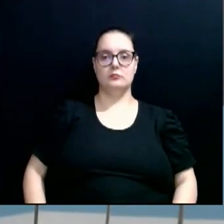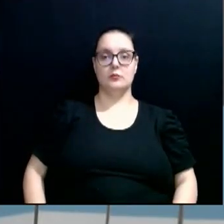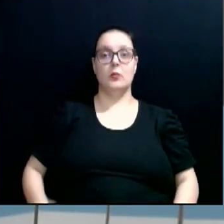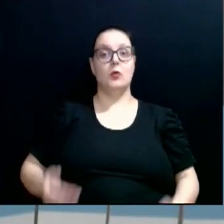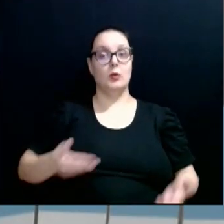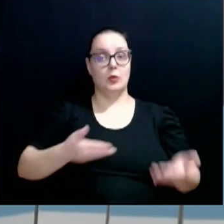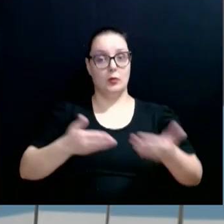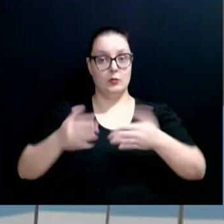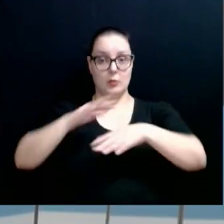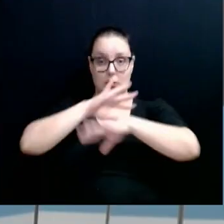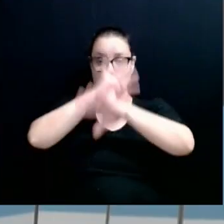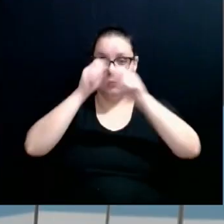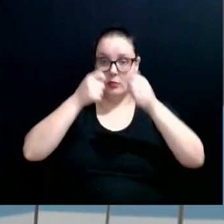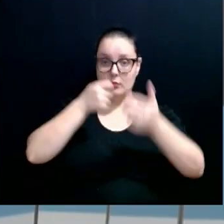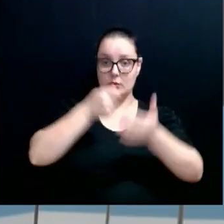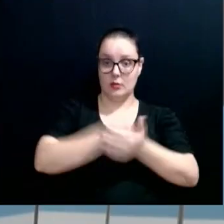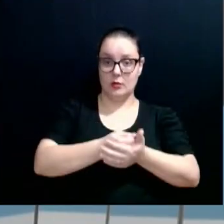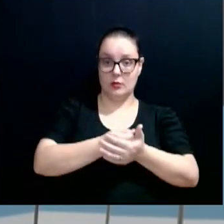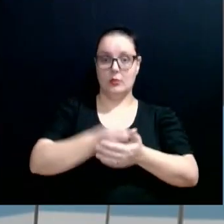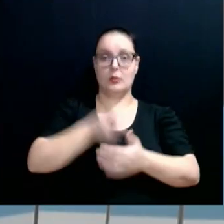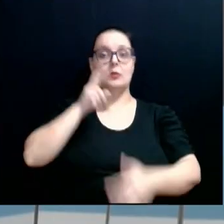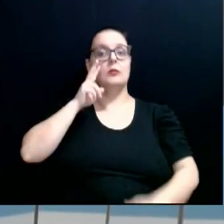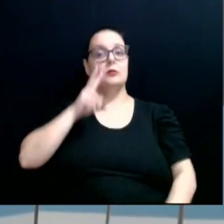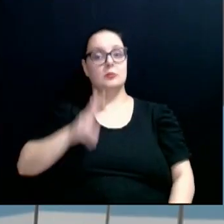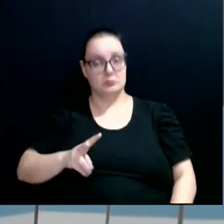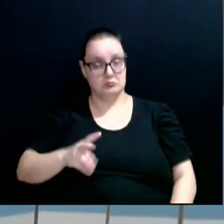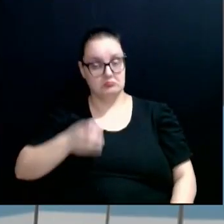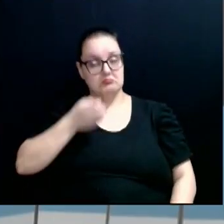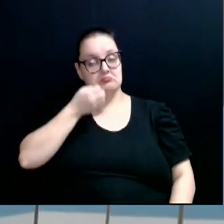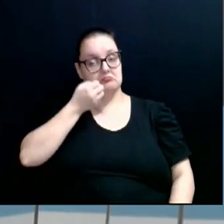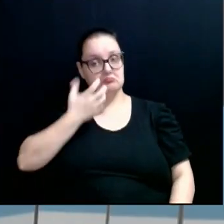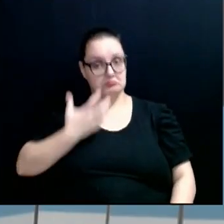Contas, né, foi visto com bons olhos.